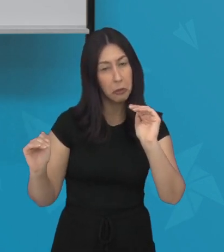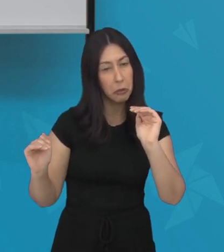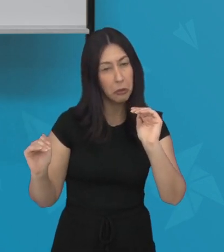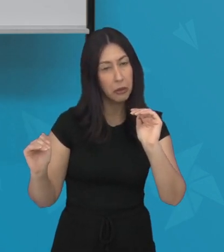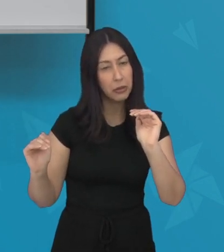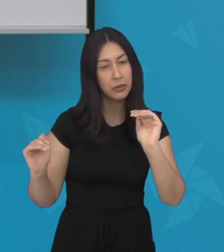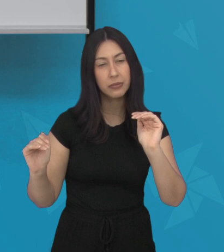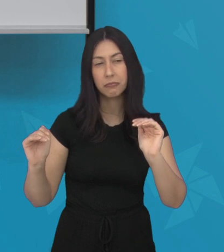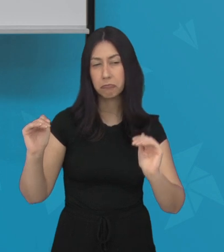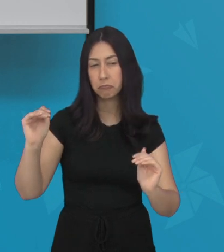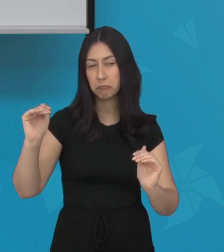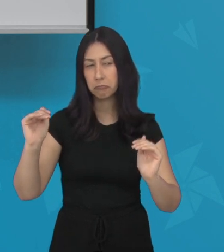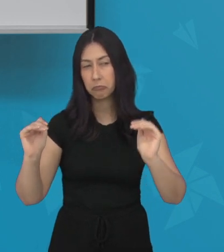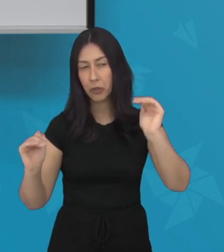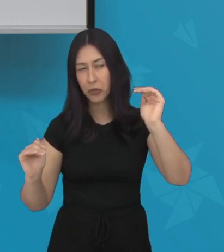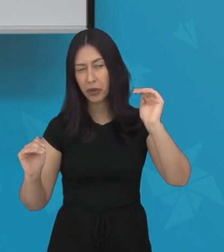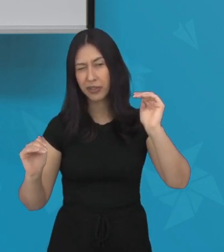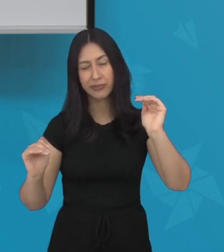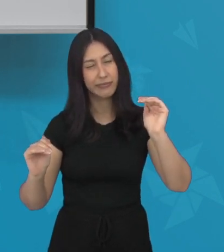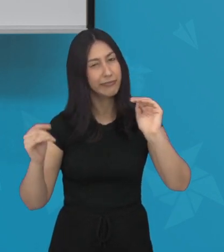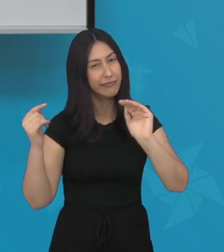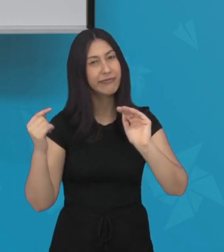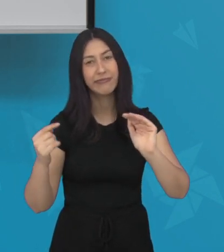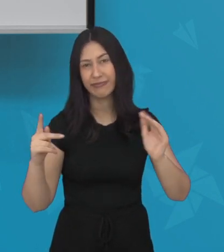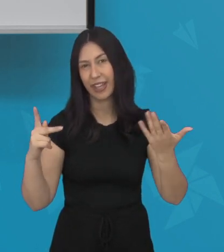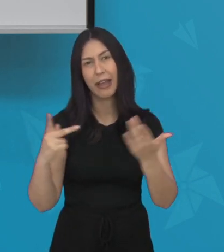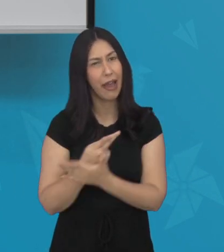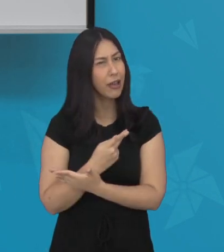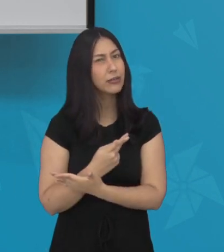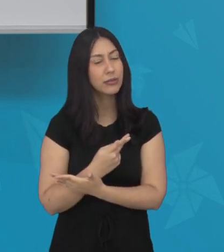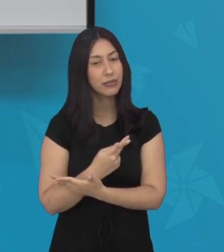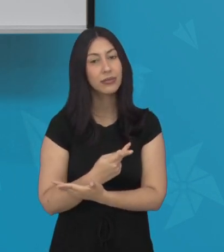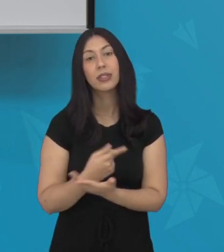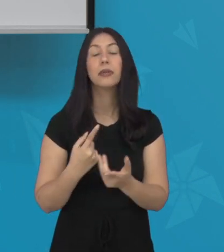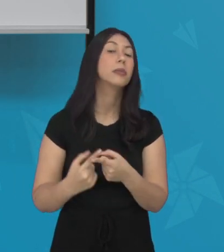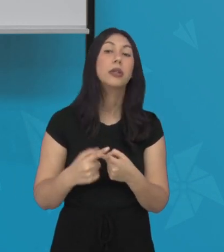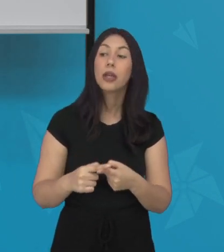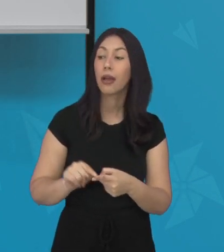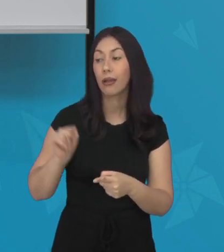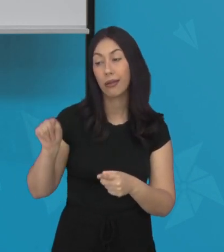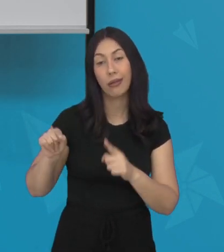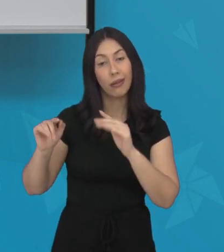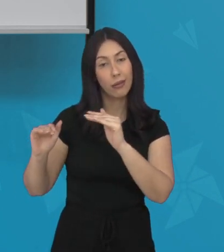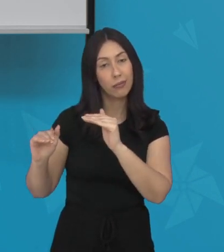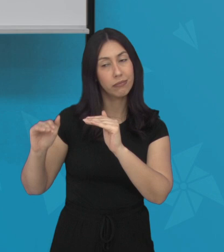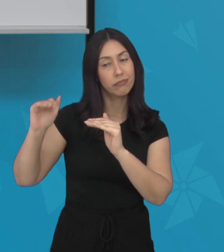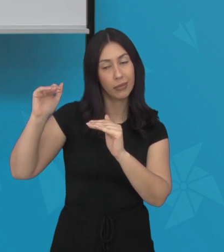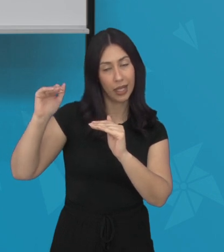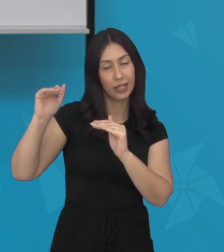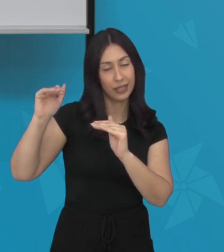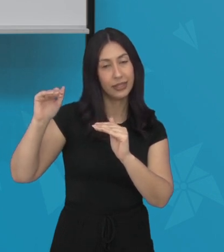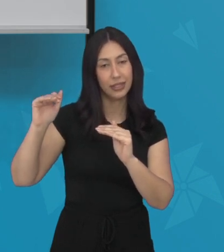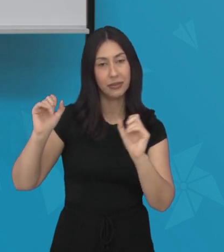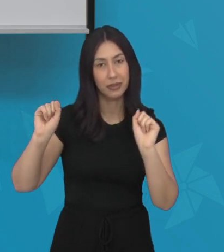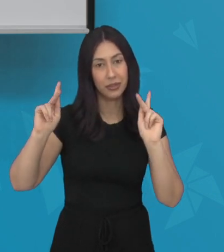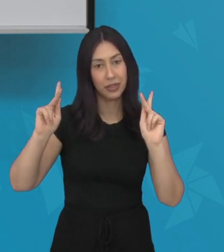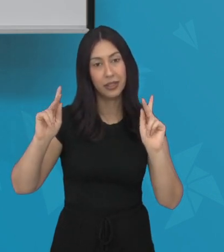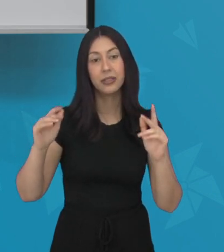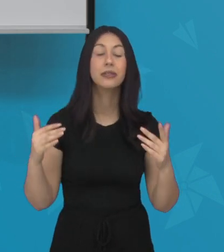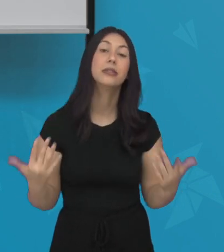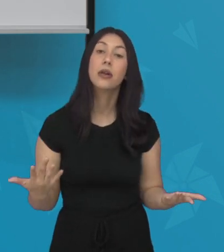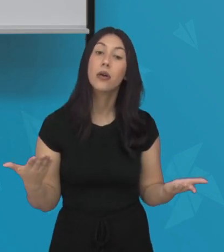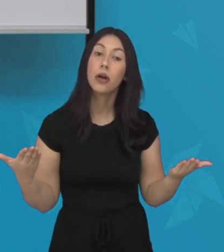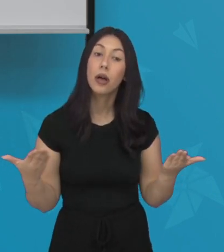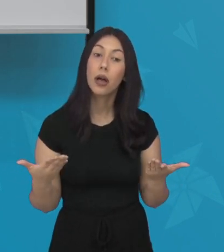que 0,96 gramas de ácido cítrico, vocês já poderiam eliminar elas, que vocês sabem que precisa de, em massa, mais bicarbonato de sódio, tudo